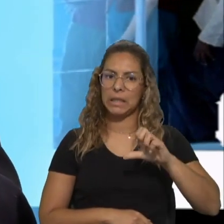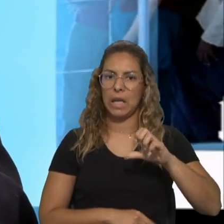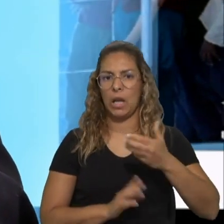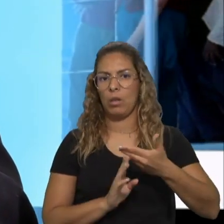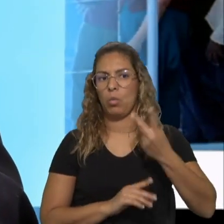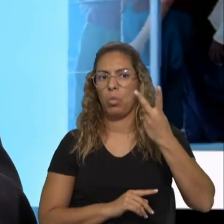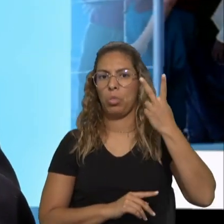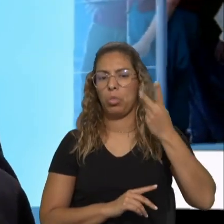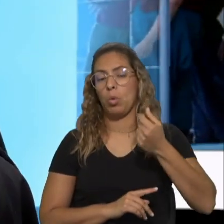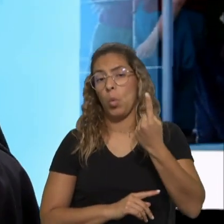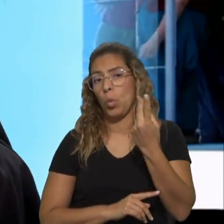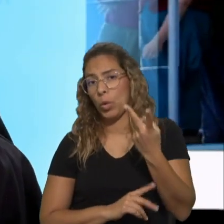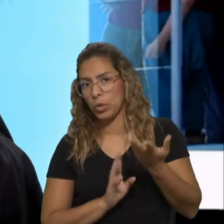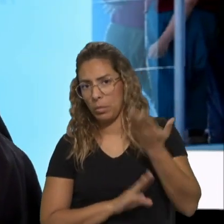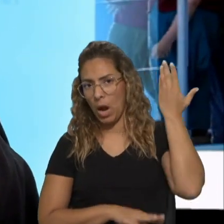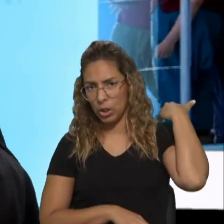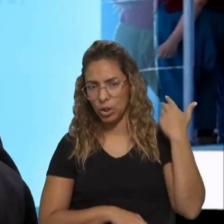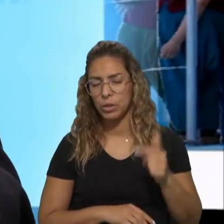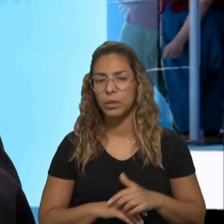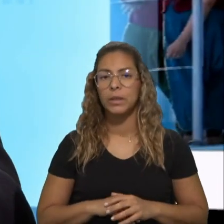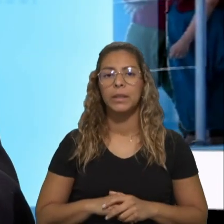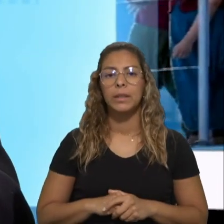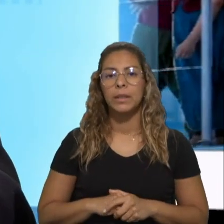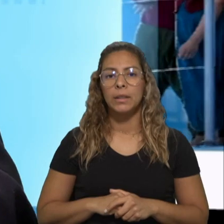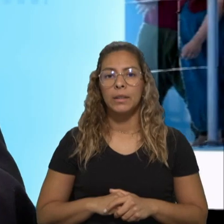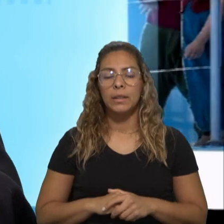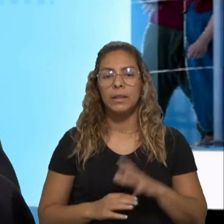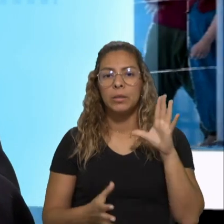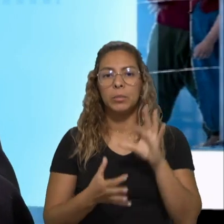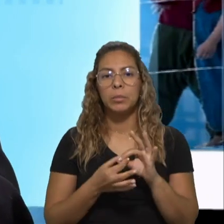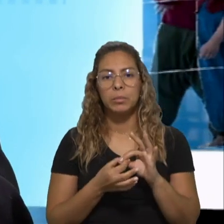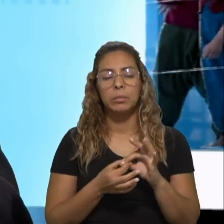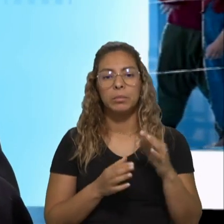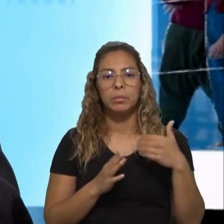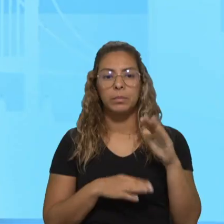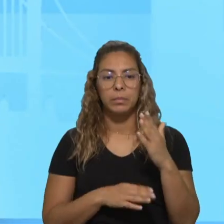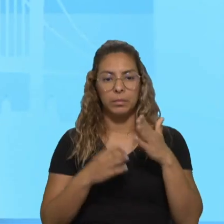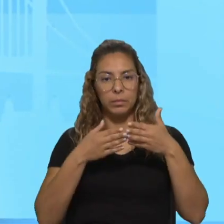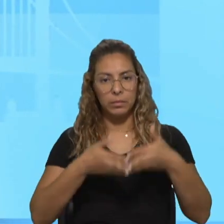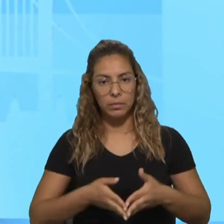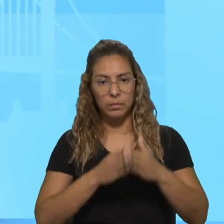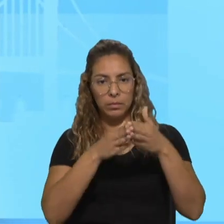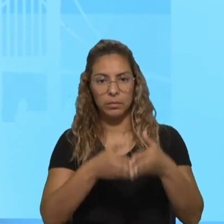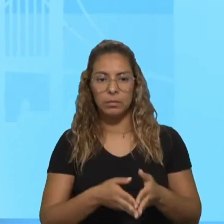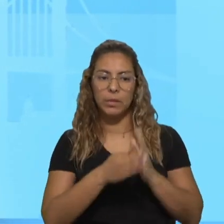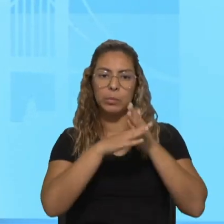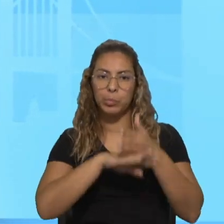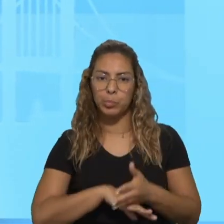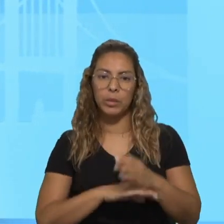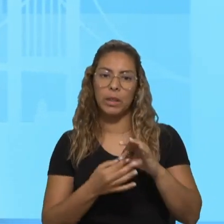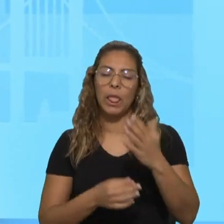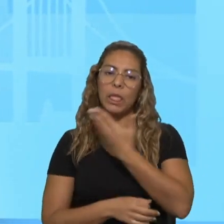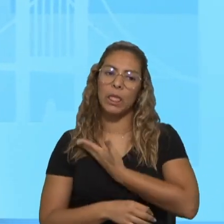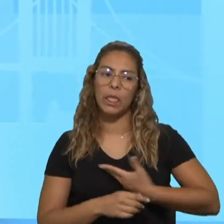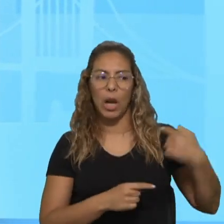atrás, e vai estar envolvido nestes protagonistas que são os barcos tradicionais, que têm ali concentrada toda